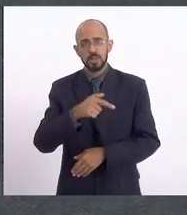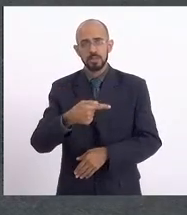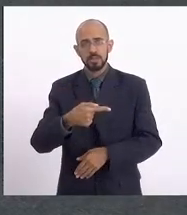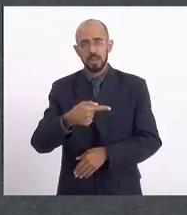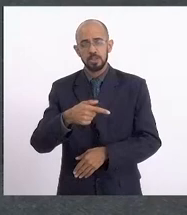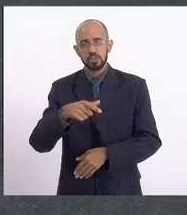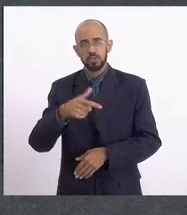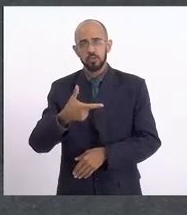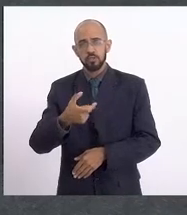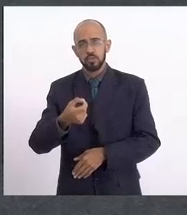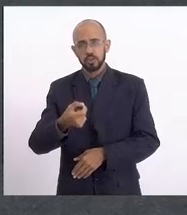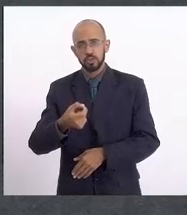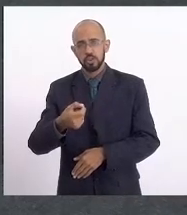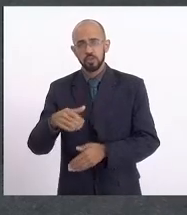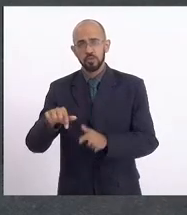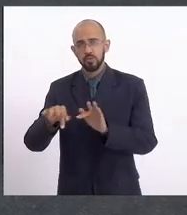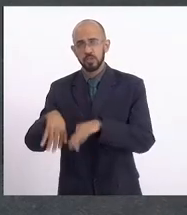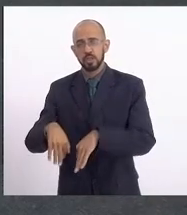17h20, encerrou-se às